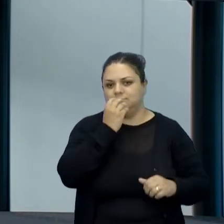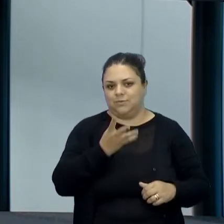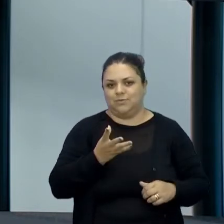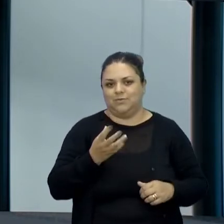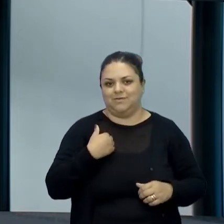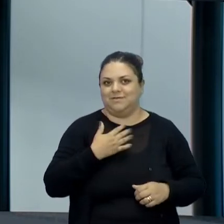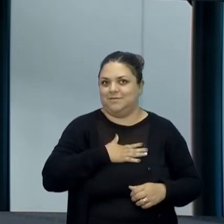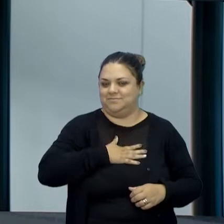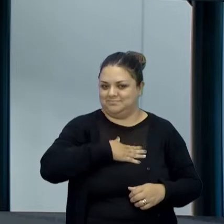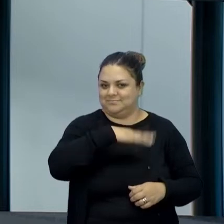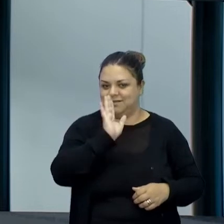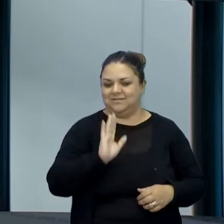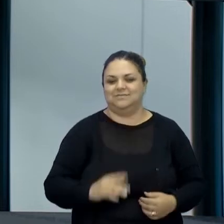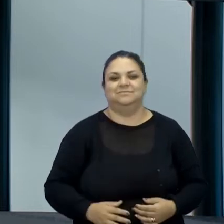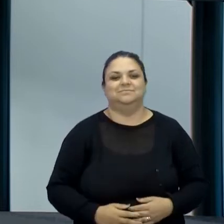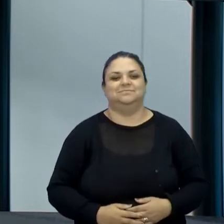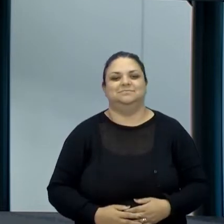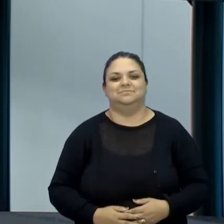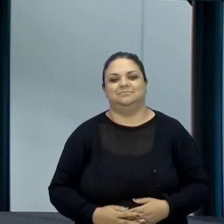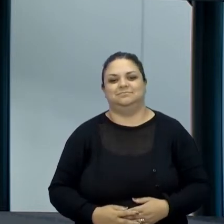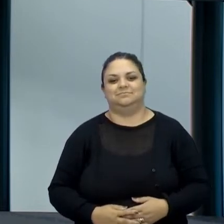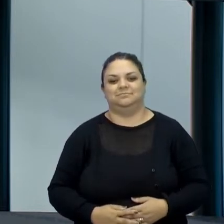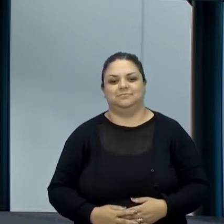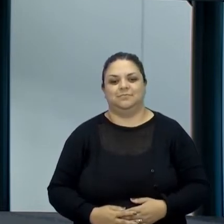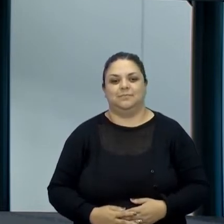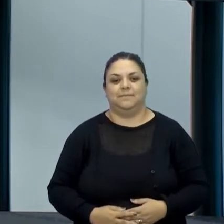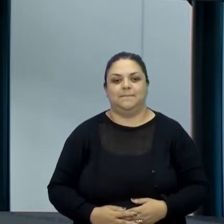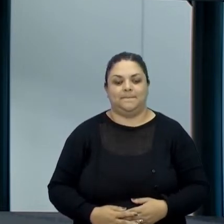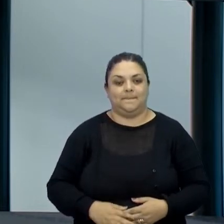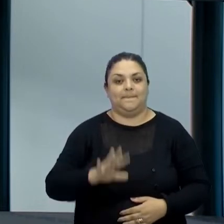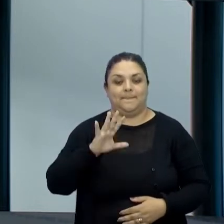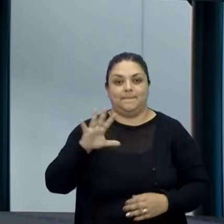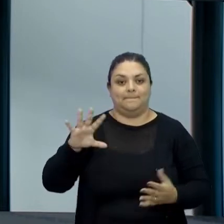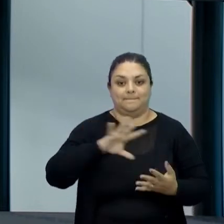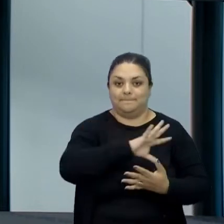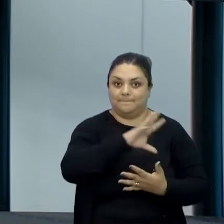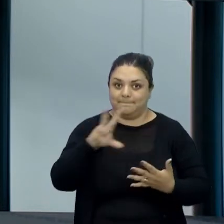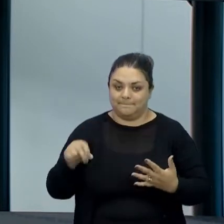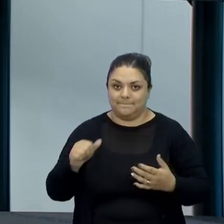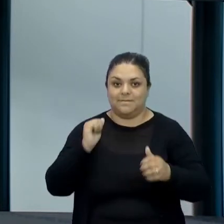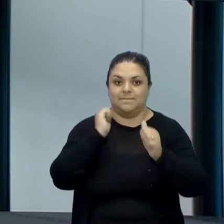emociono mais. Mas, enfim, todos esses